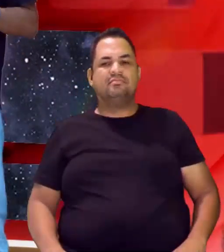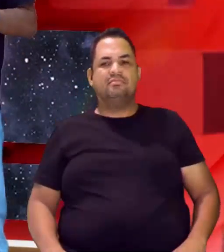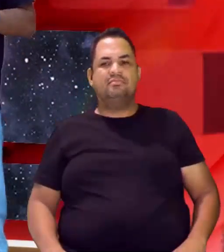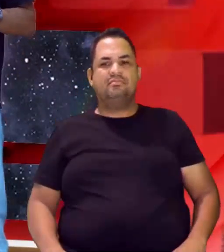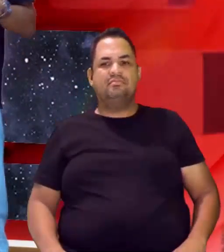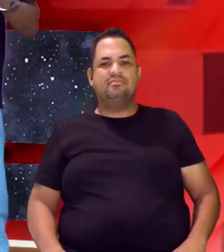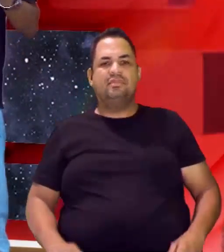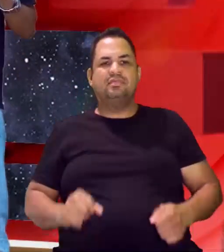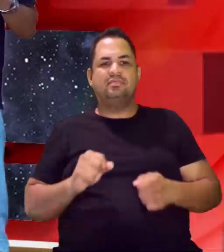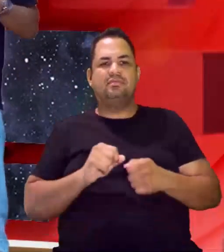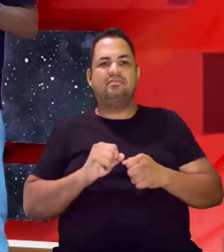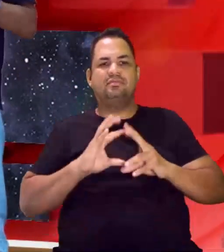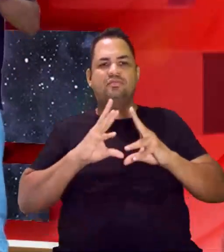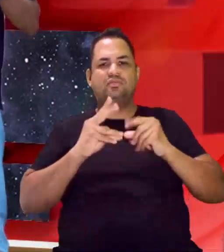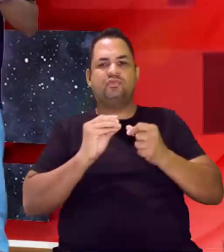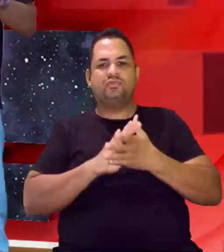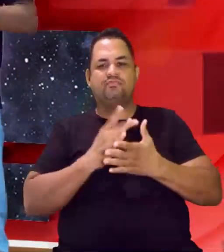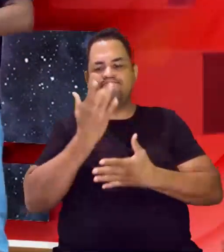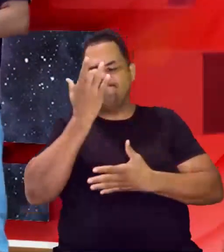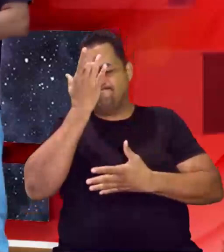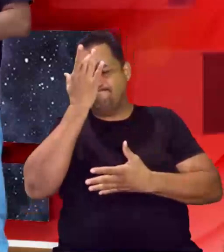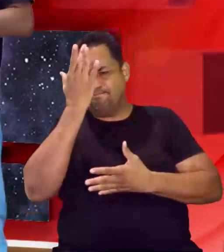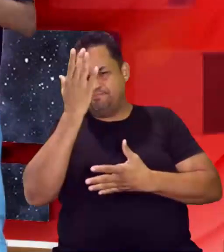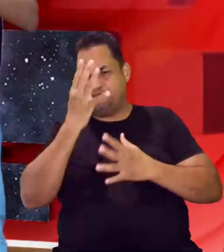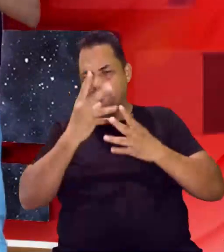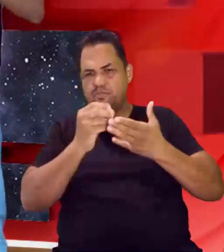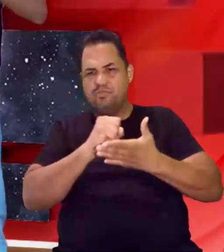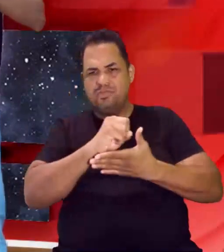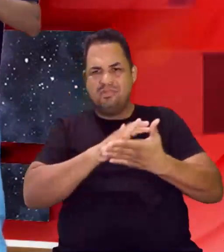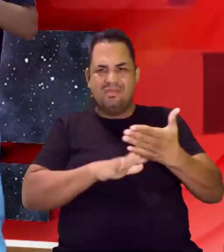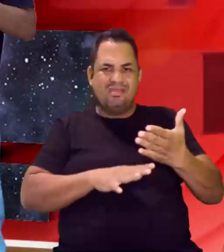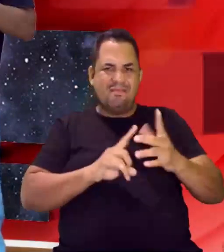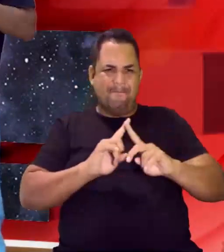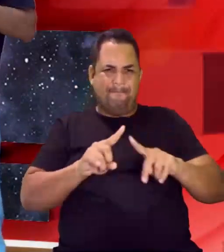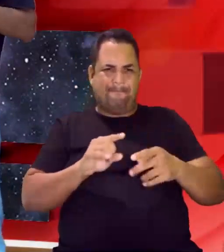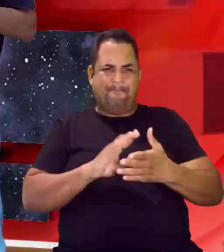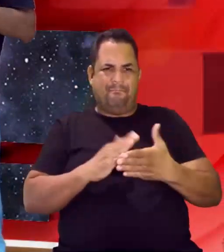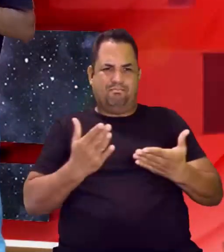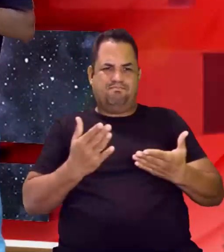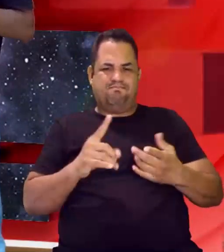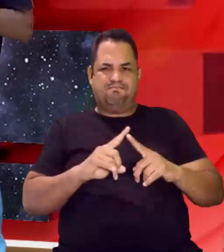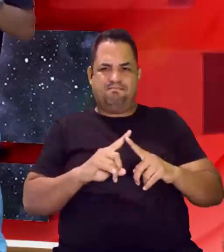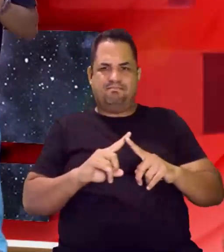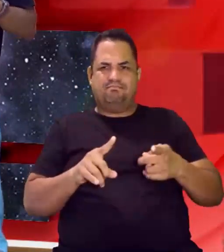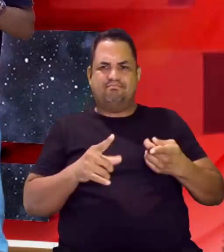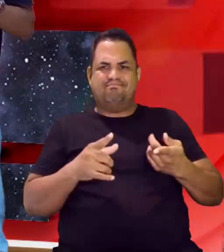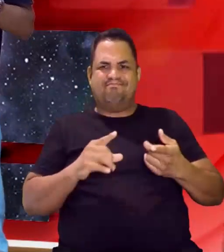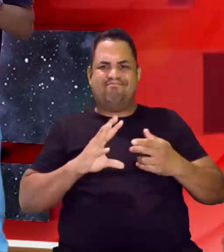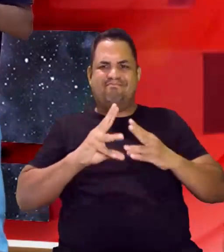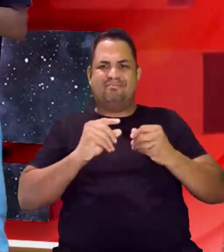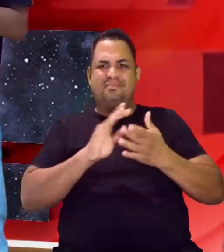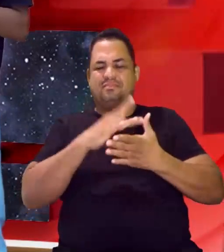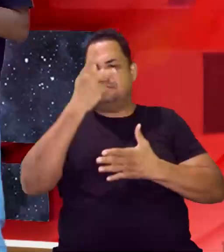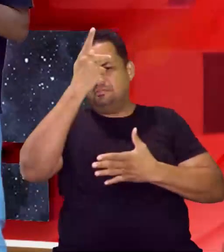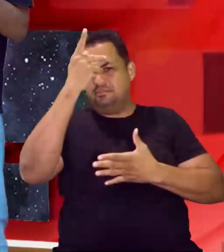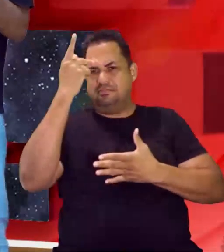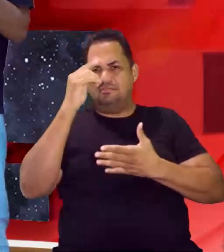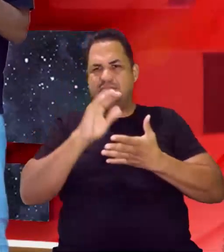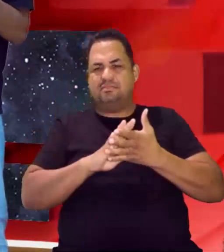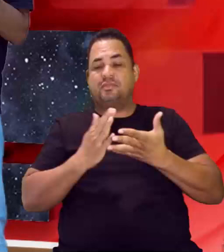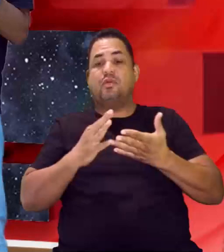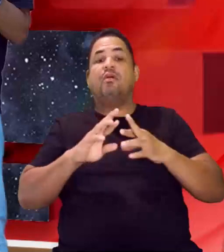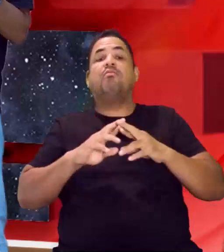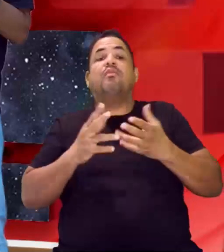Eu acertei todas as fáceis, fui de bem, todas aquelas que são... Mas a maioria acertou, também não adianta. Mas aí todo mundo acertou. O que vai ser o